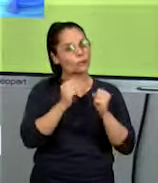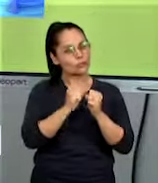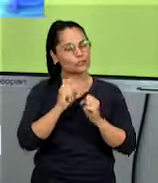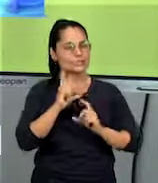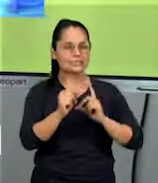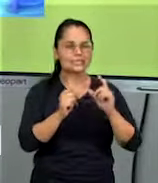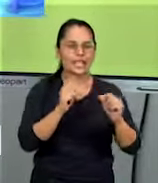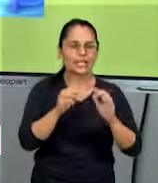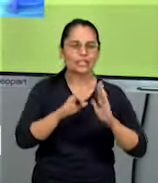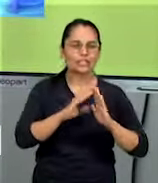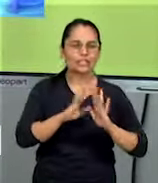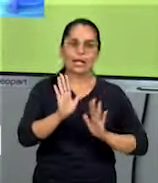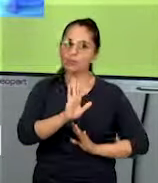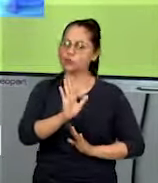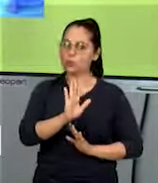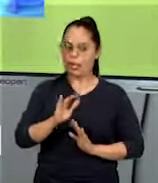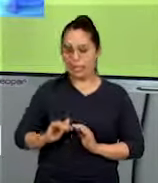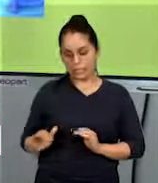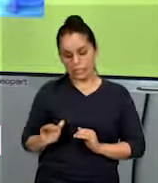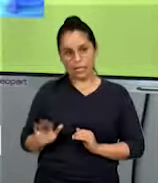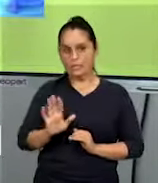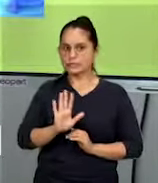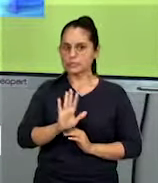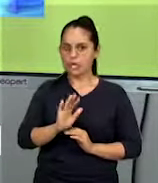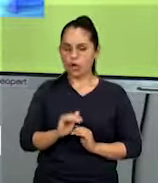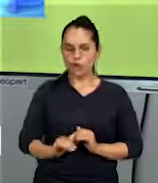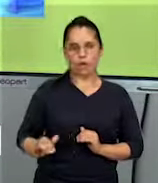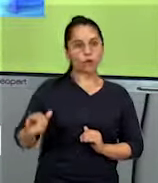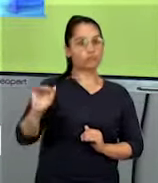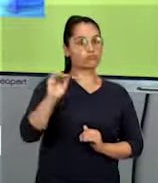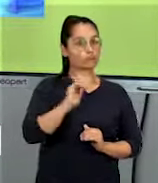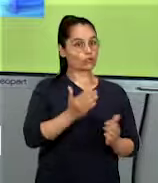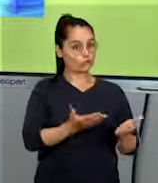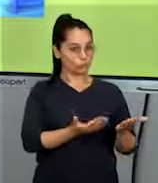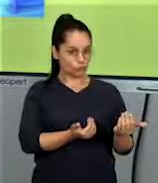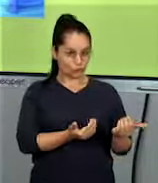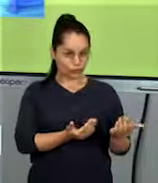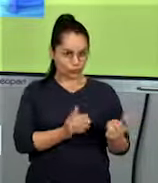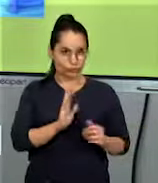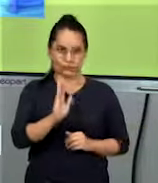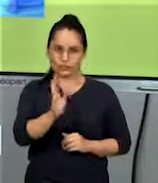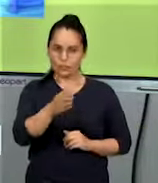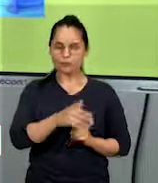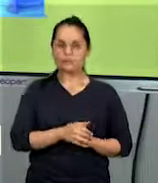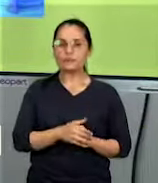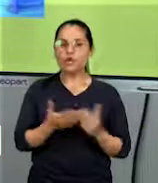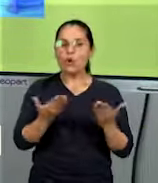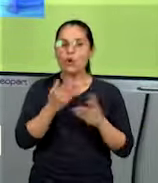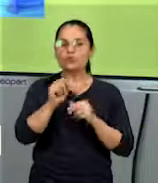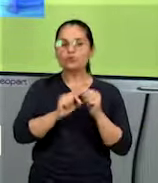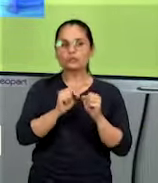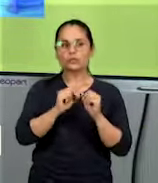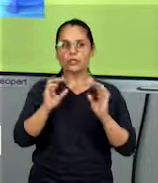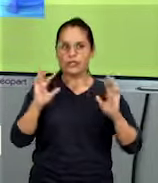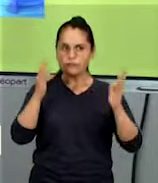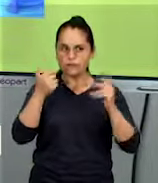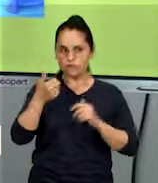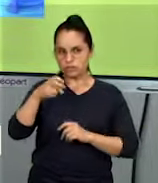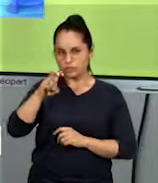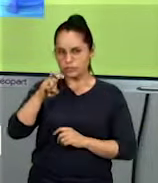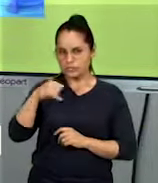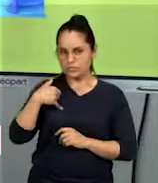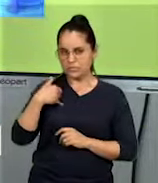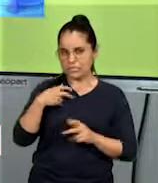casa. Não era mais uma vida de criança, era uma vida de moça. Pois bem, hoje em dia a festa de 15 anos não tem mais